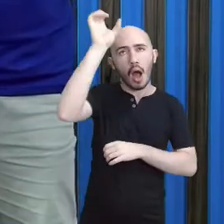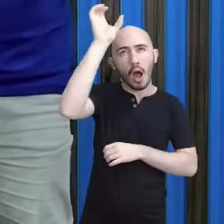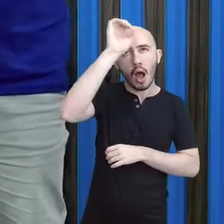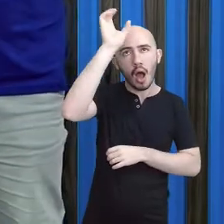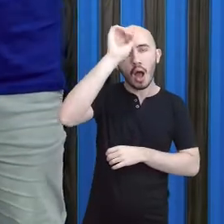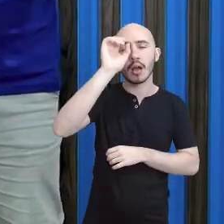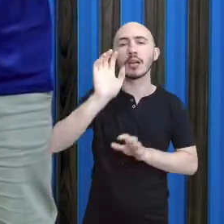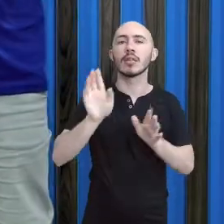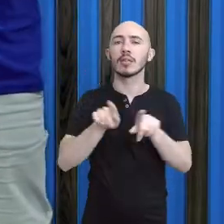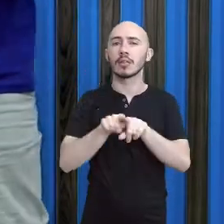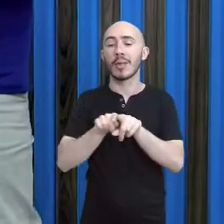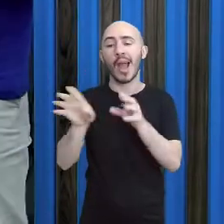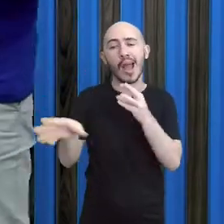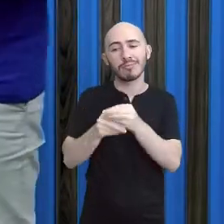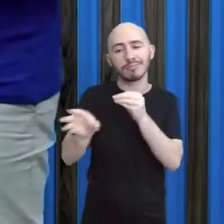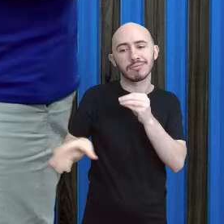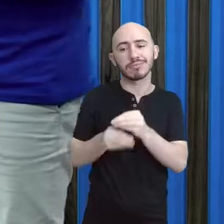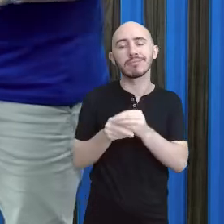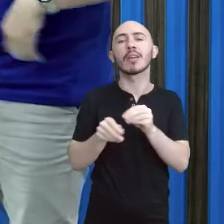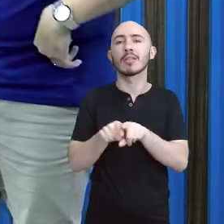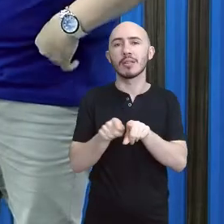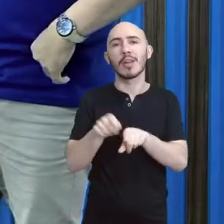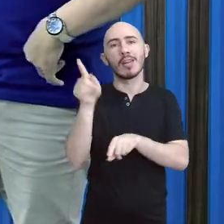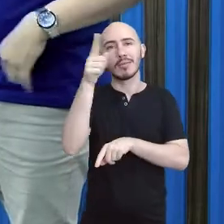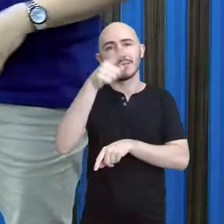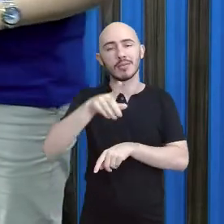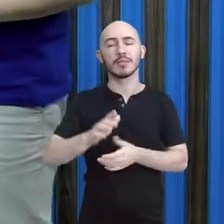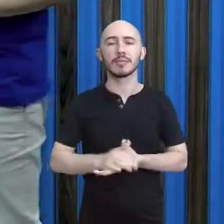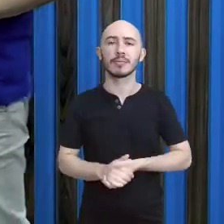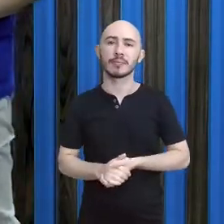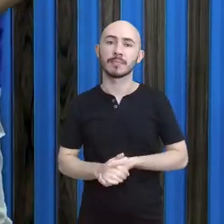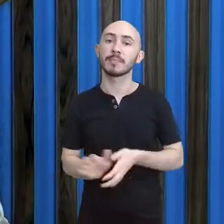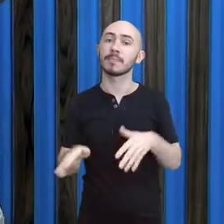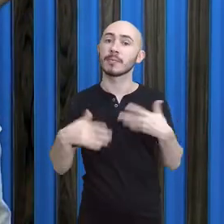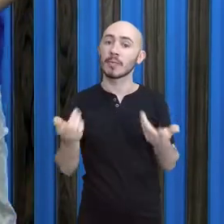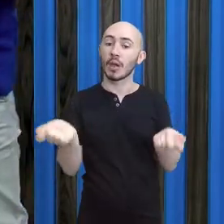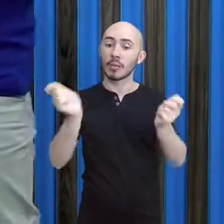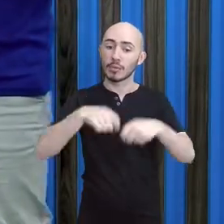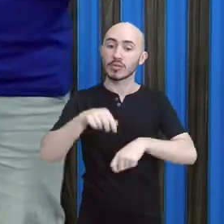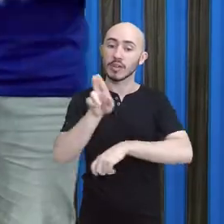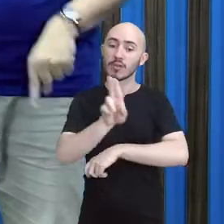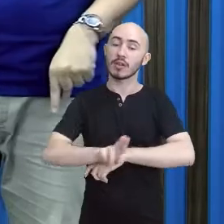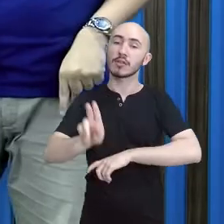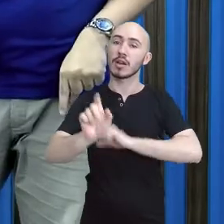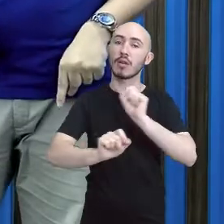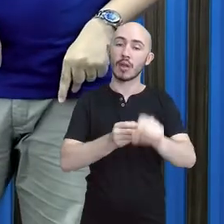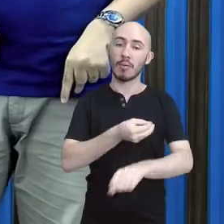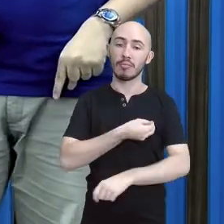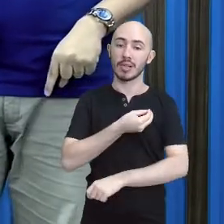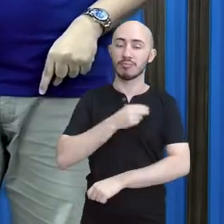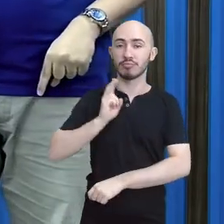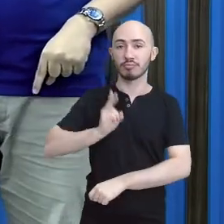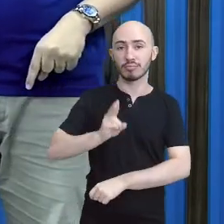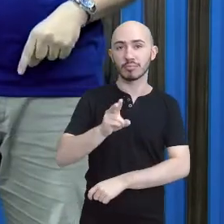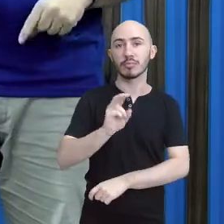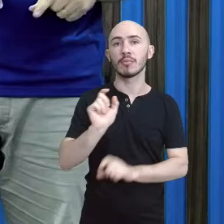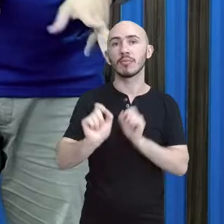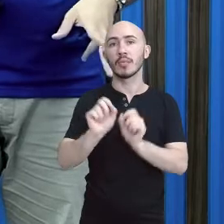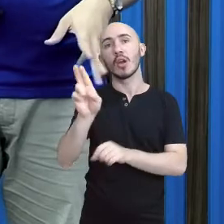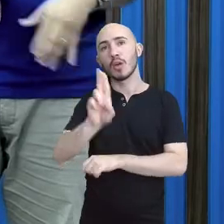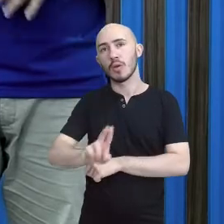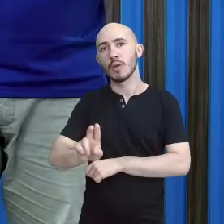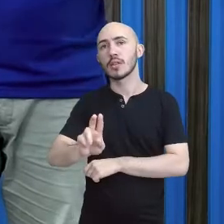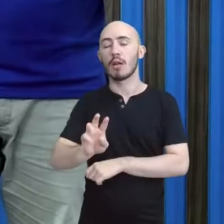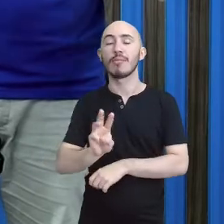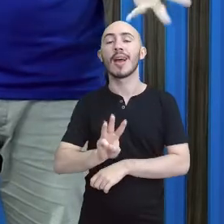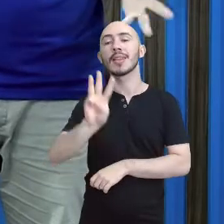adicionando, tá bom? As falas de vocês aqui. Eu posso usar no present continuous, eu posso usar os double it